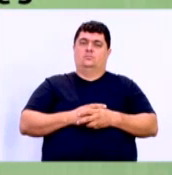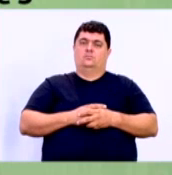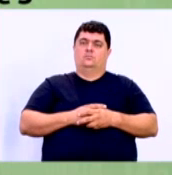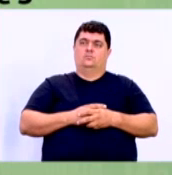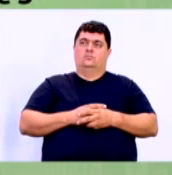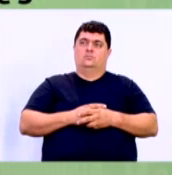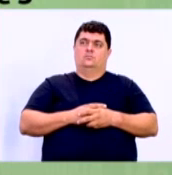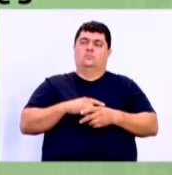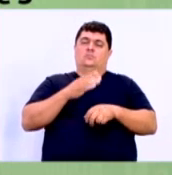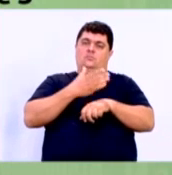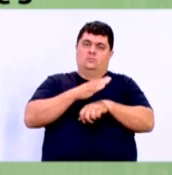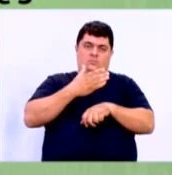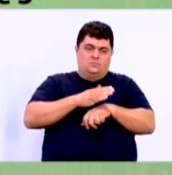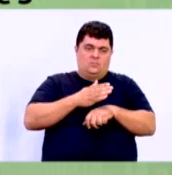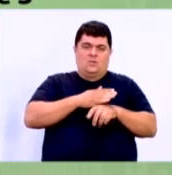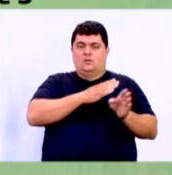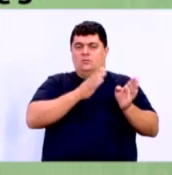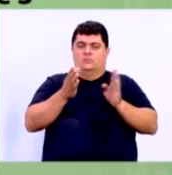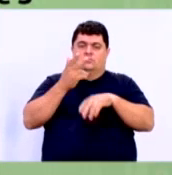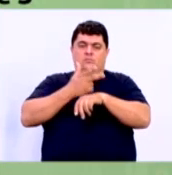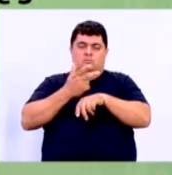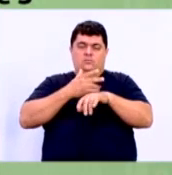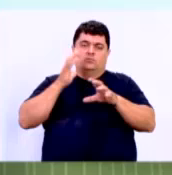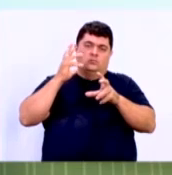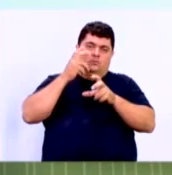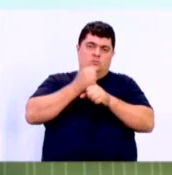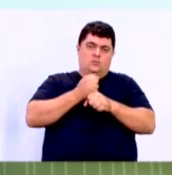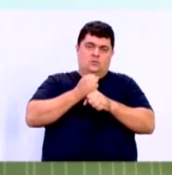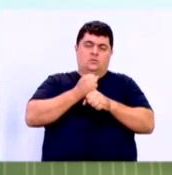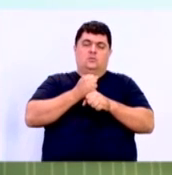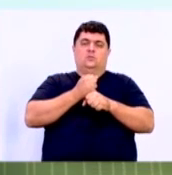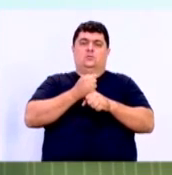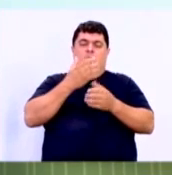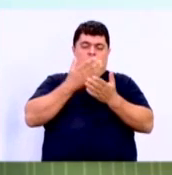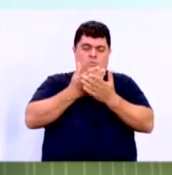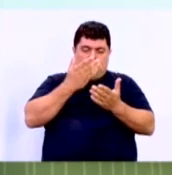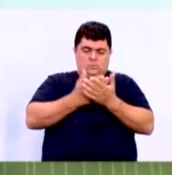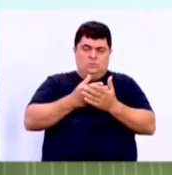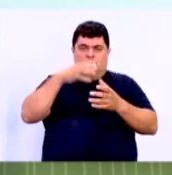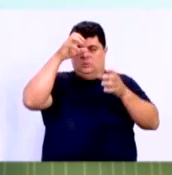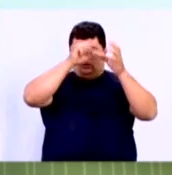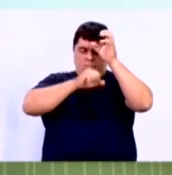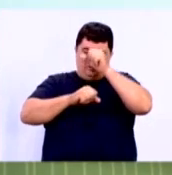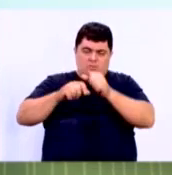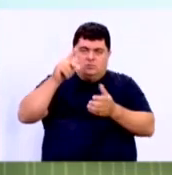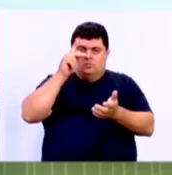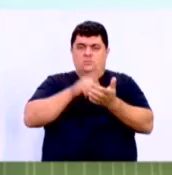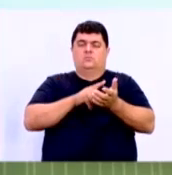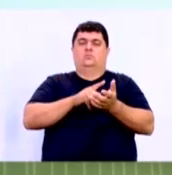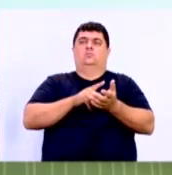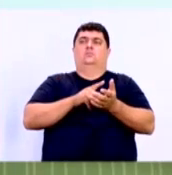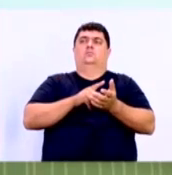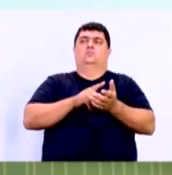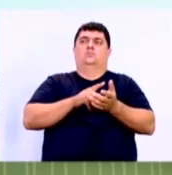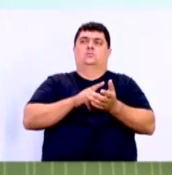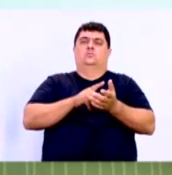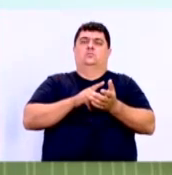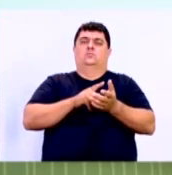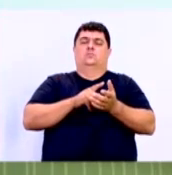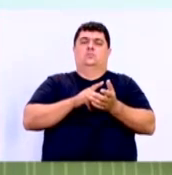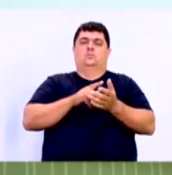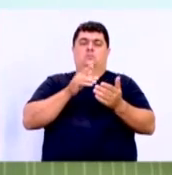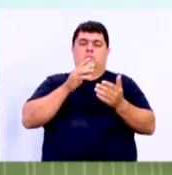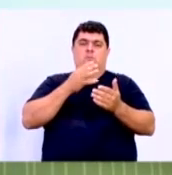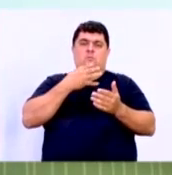fazer atividade, vamos rever as aulas e vamos nos fortalecer. Vamos aprender, vamos fortalecer